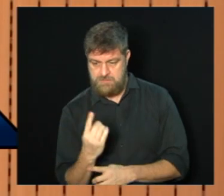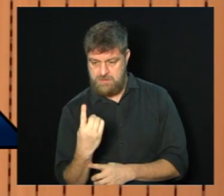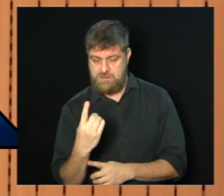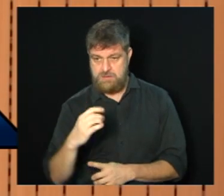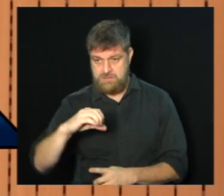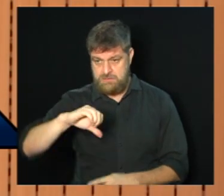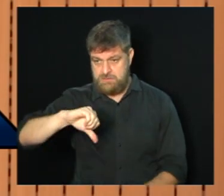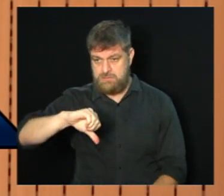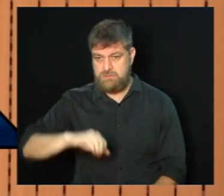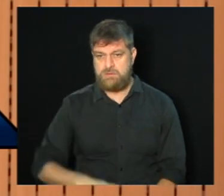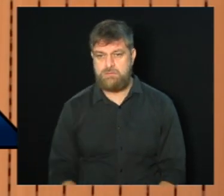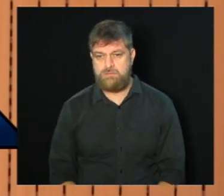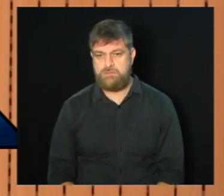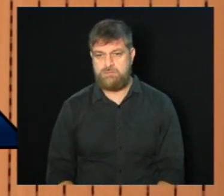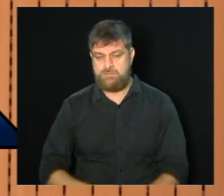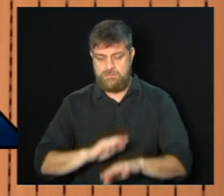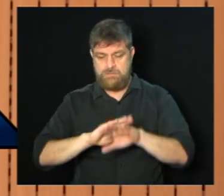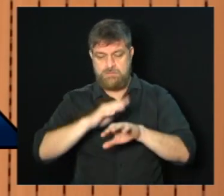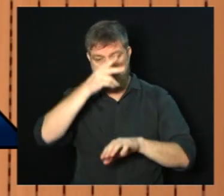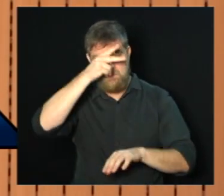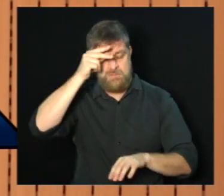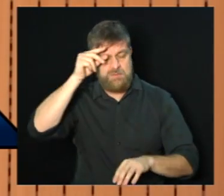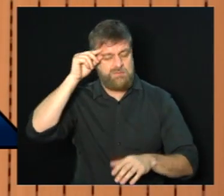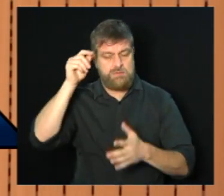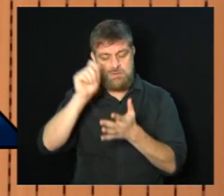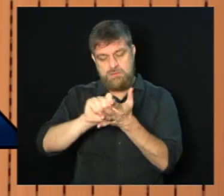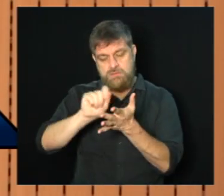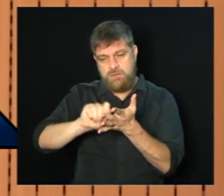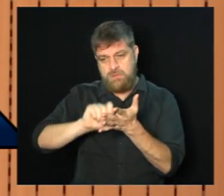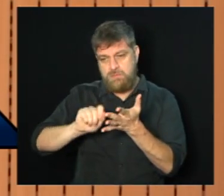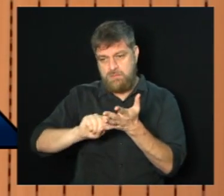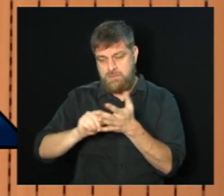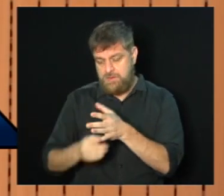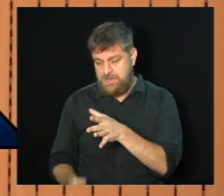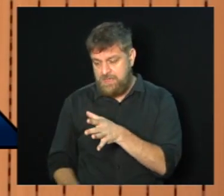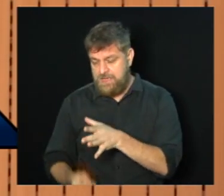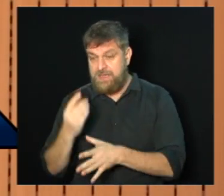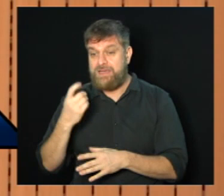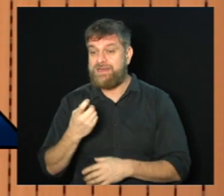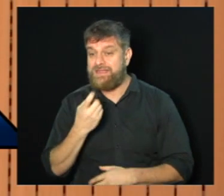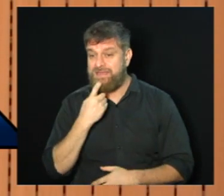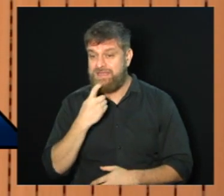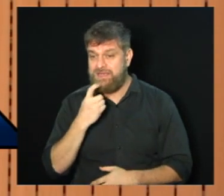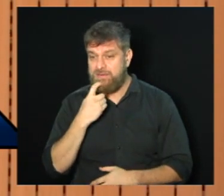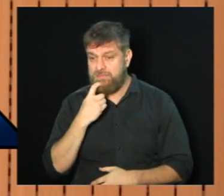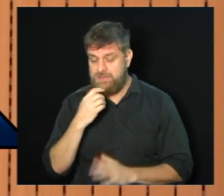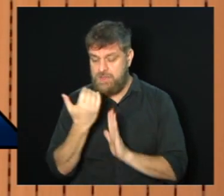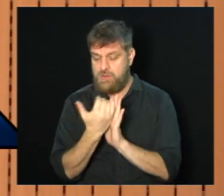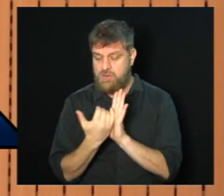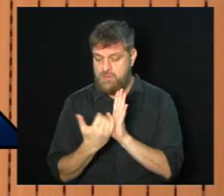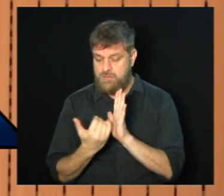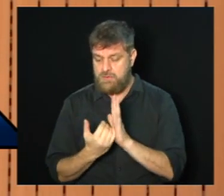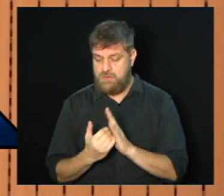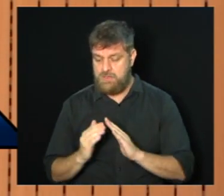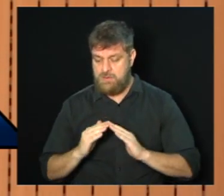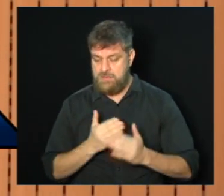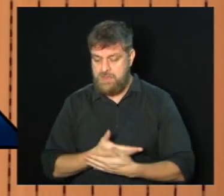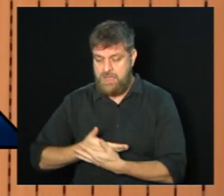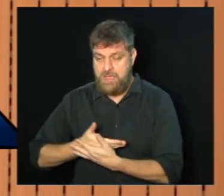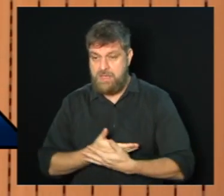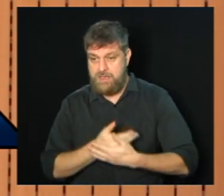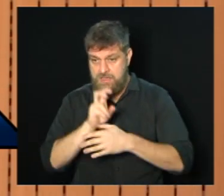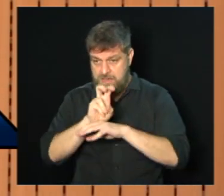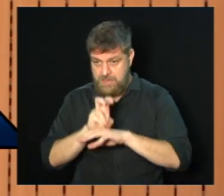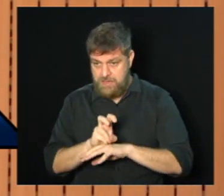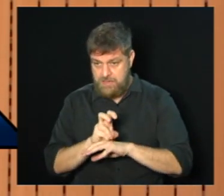320/209, que é do prefeito municipal de Campinas, que institui o programa Creche para Todos na Educação Infantil no município de